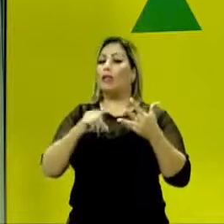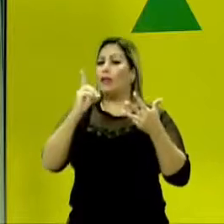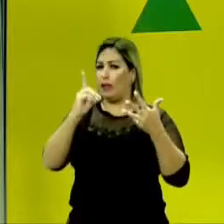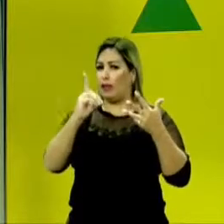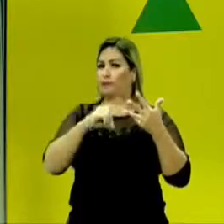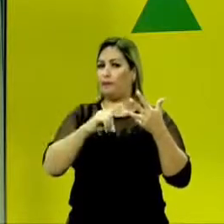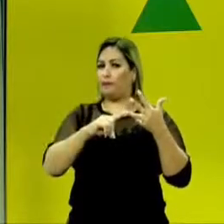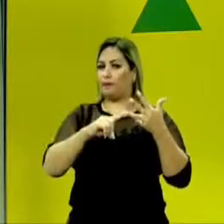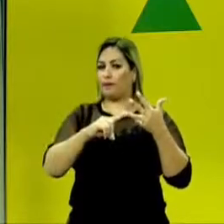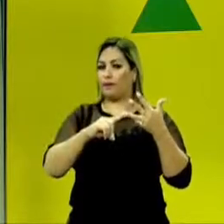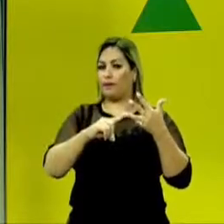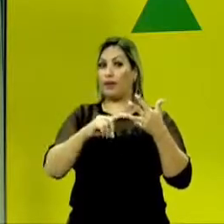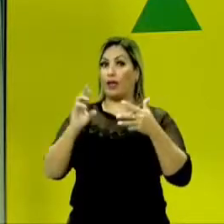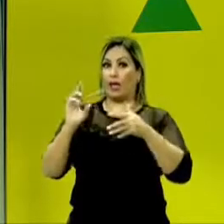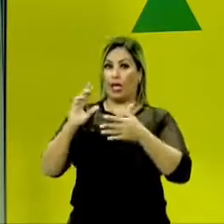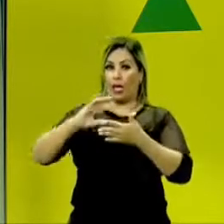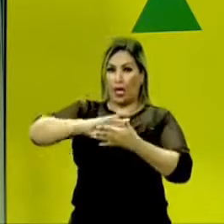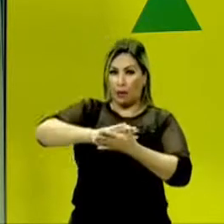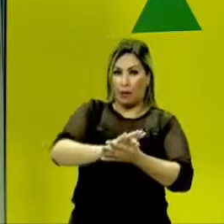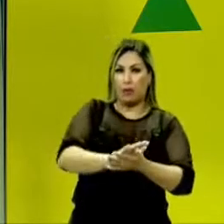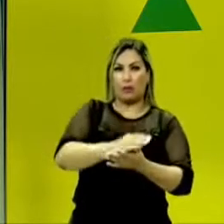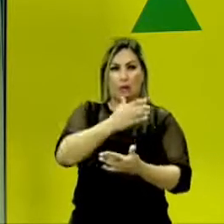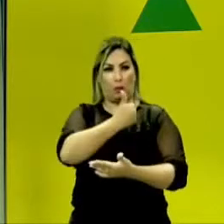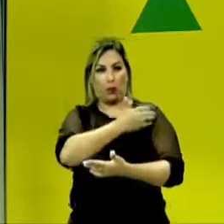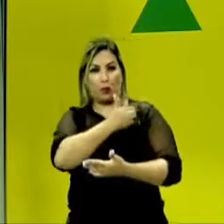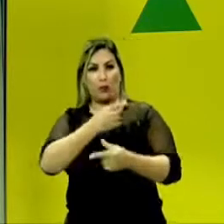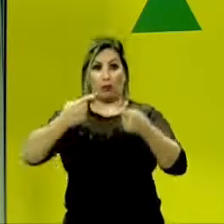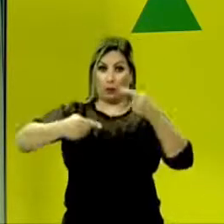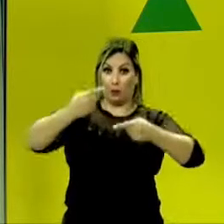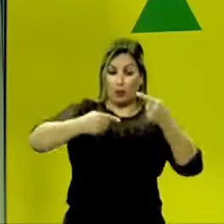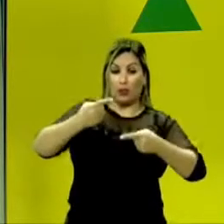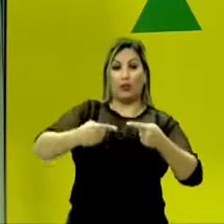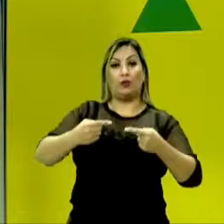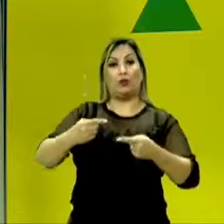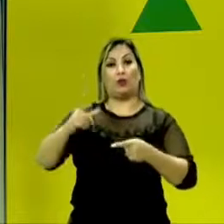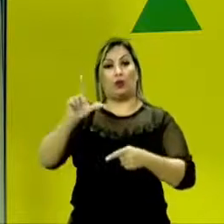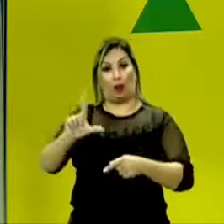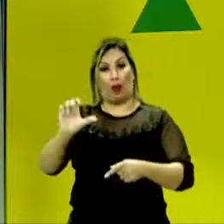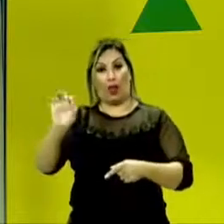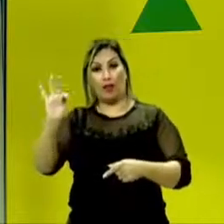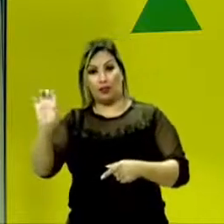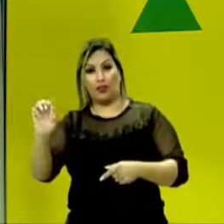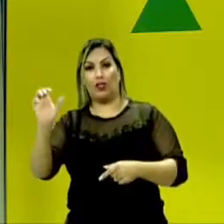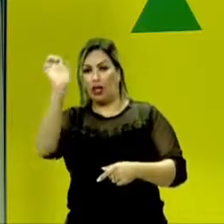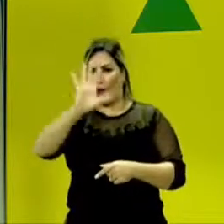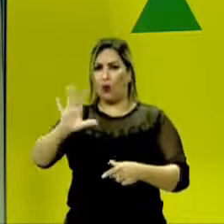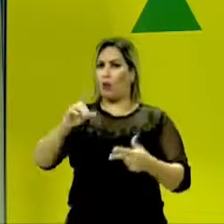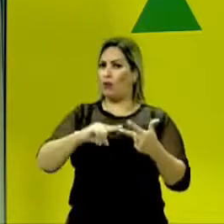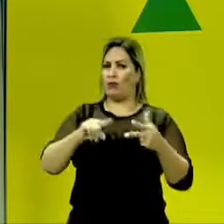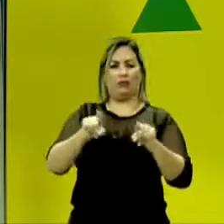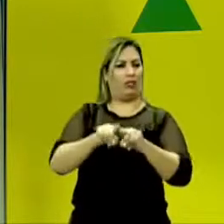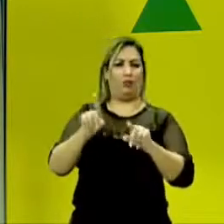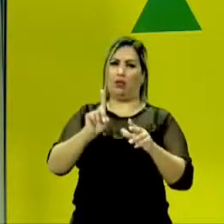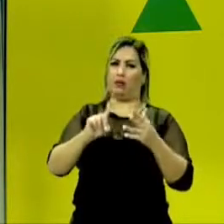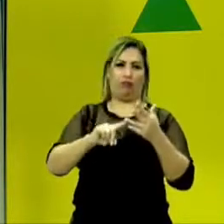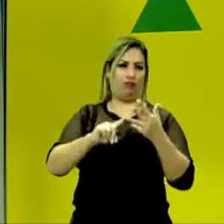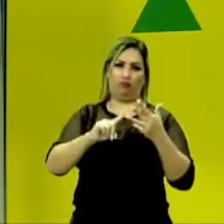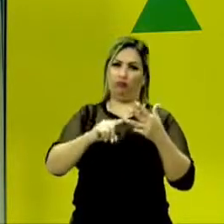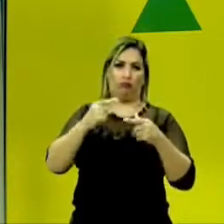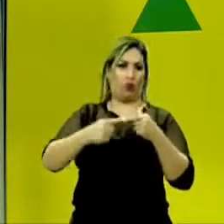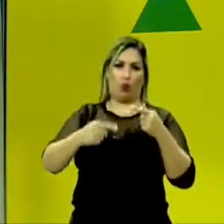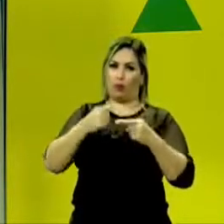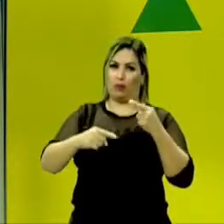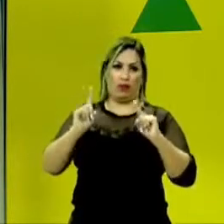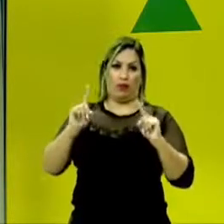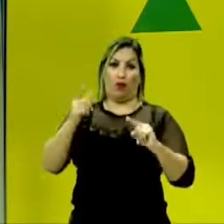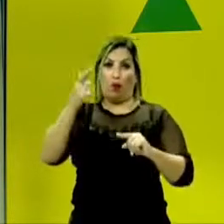D, repressão política em países do leste europeu. Também não, né? O leste europeu, a gente